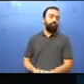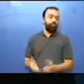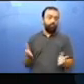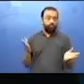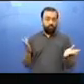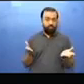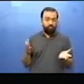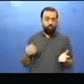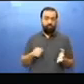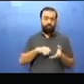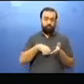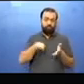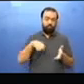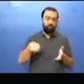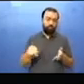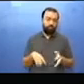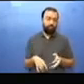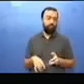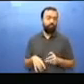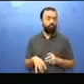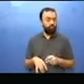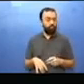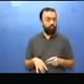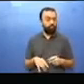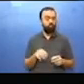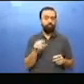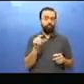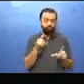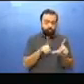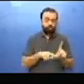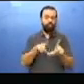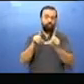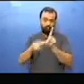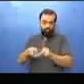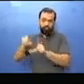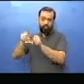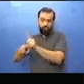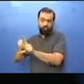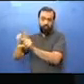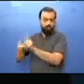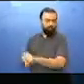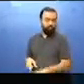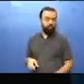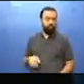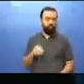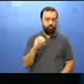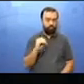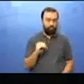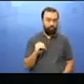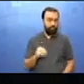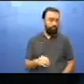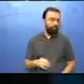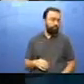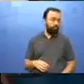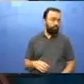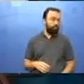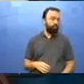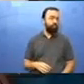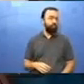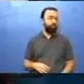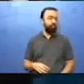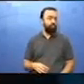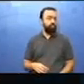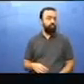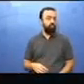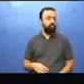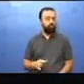vamos escrevê-la toda letrinha por letrinha. Vamos lá. O. Letrinha O. Muito bem. Mas